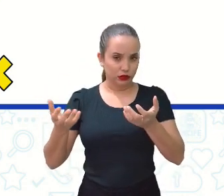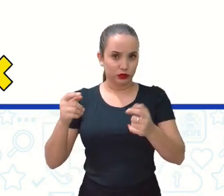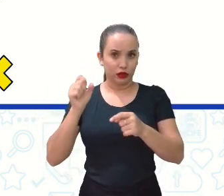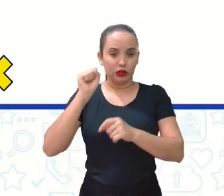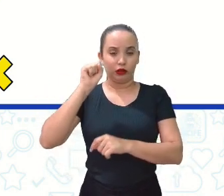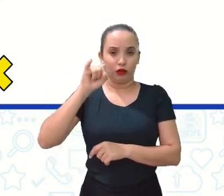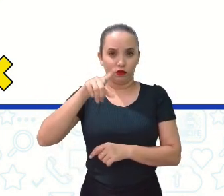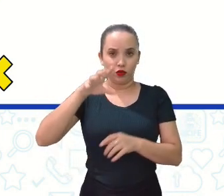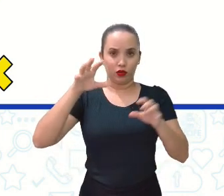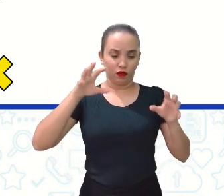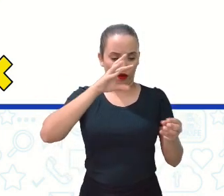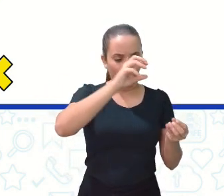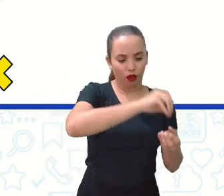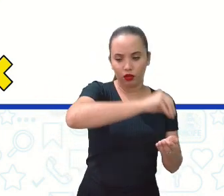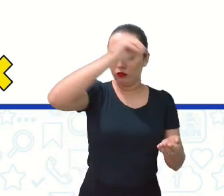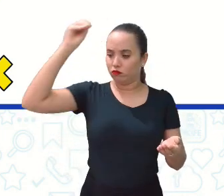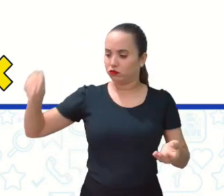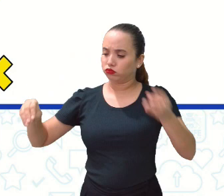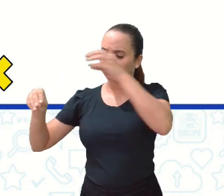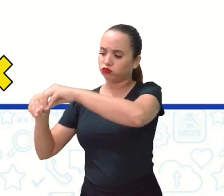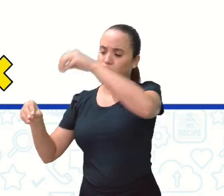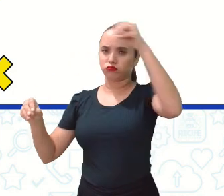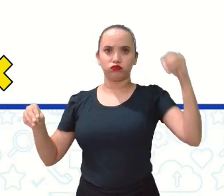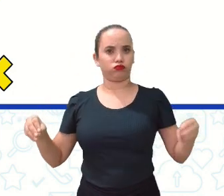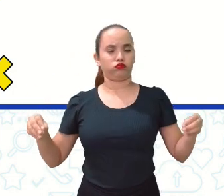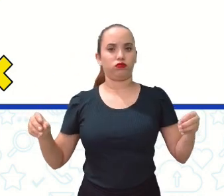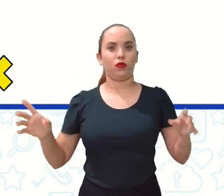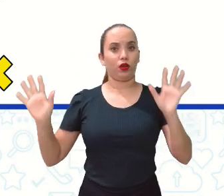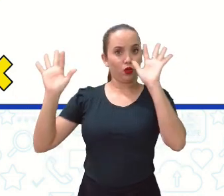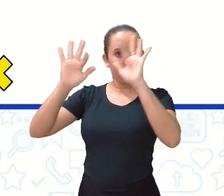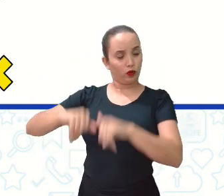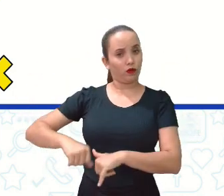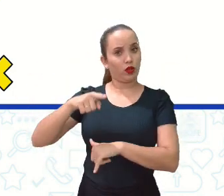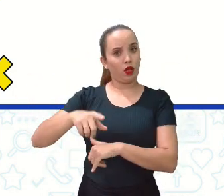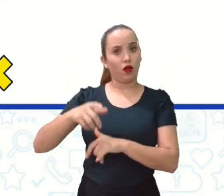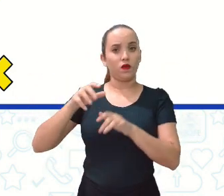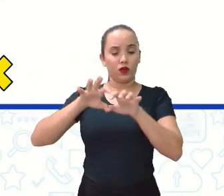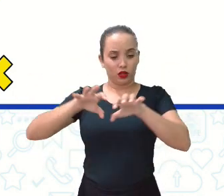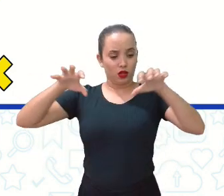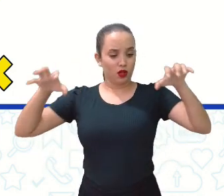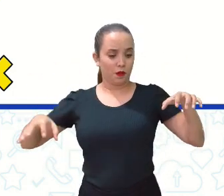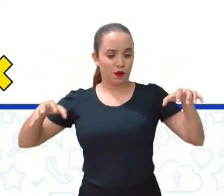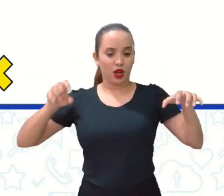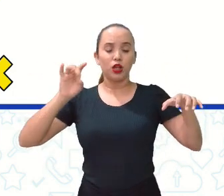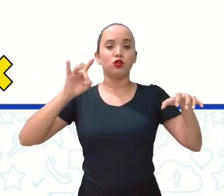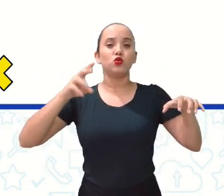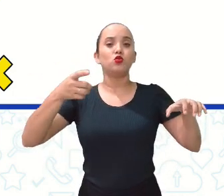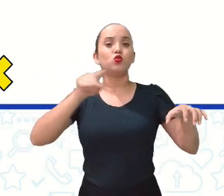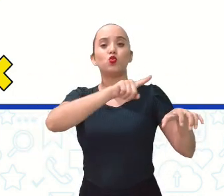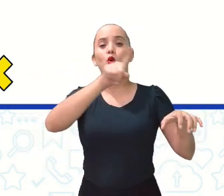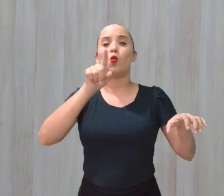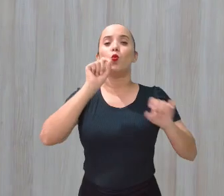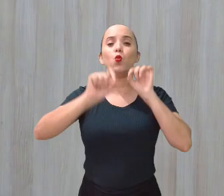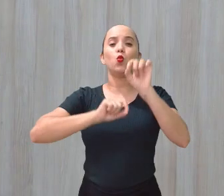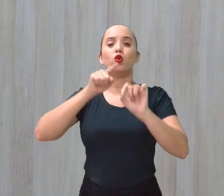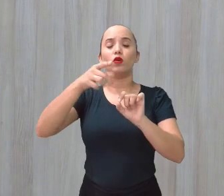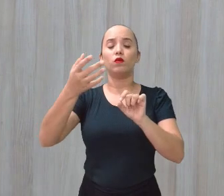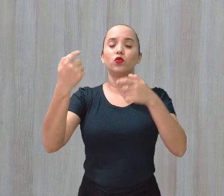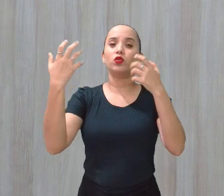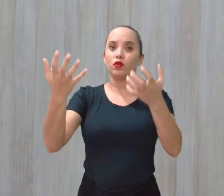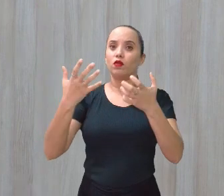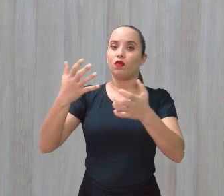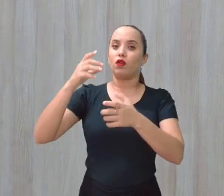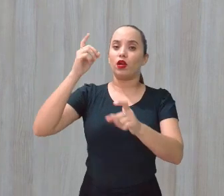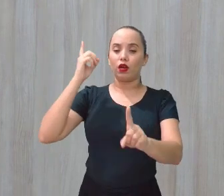tirando pesos e que no final vai ficar apenas o que você quer descobrir. Então, essa imagem que está aparecendo